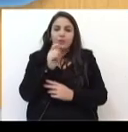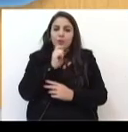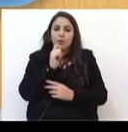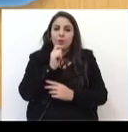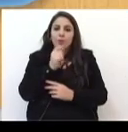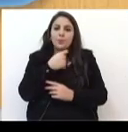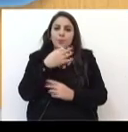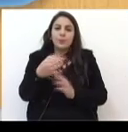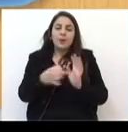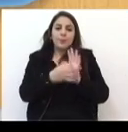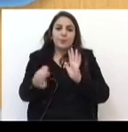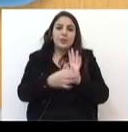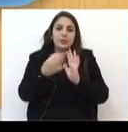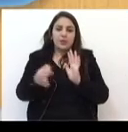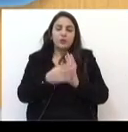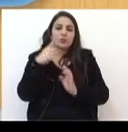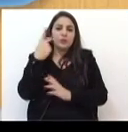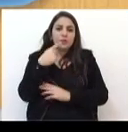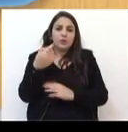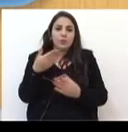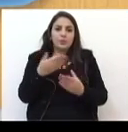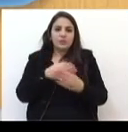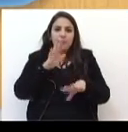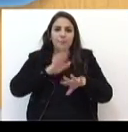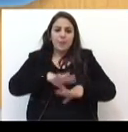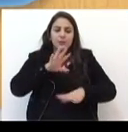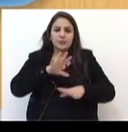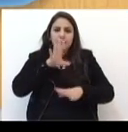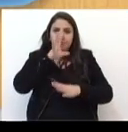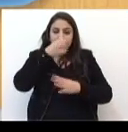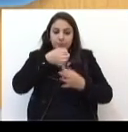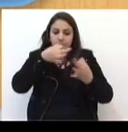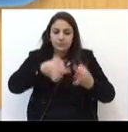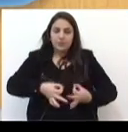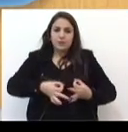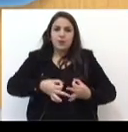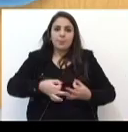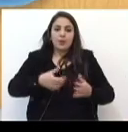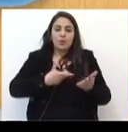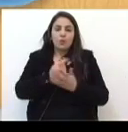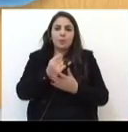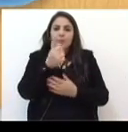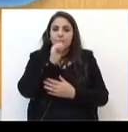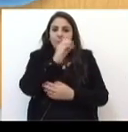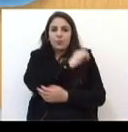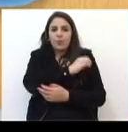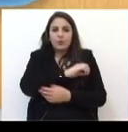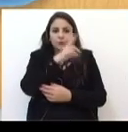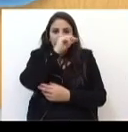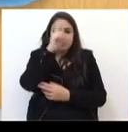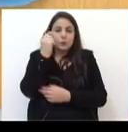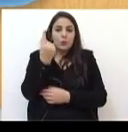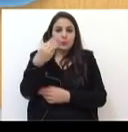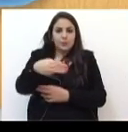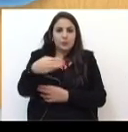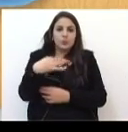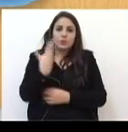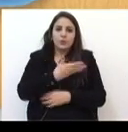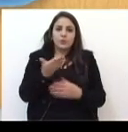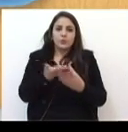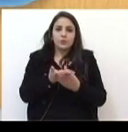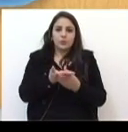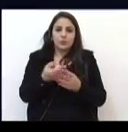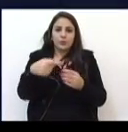dos vereadores sobre o processo mais rigoroso para a compra de bebidas alcoólicas no município. É um minuto só, a gente